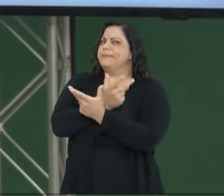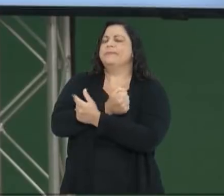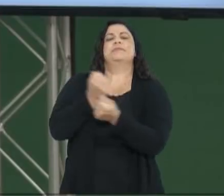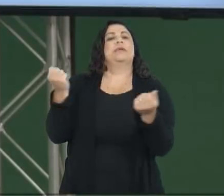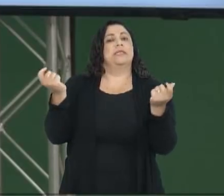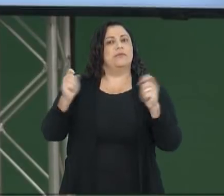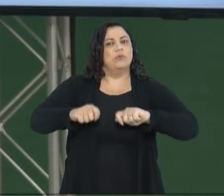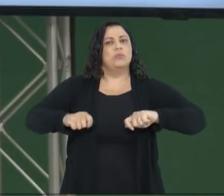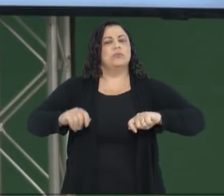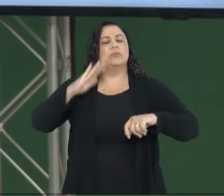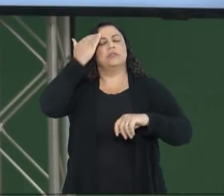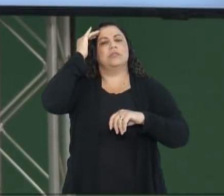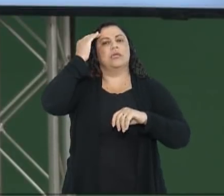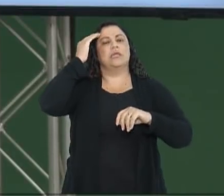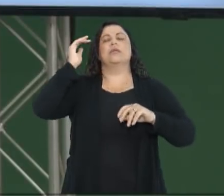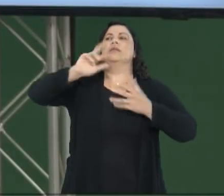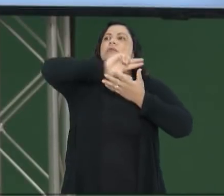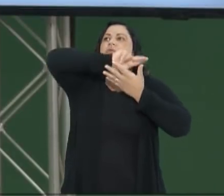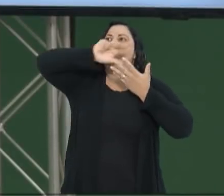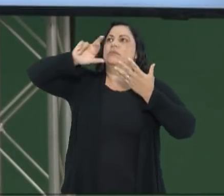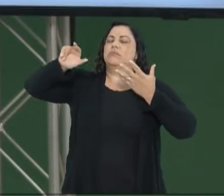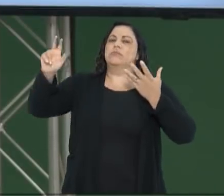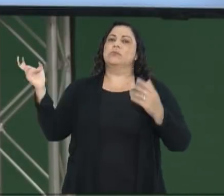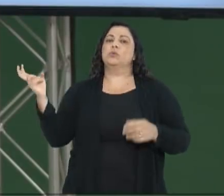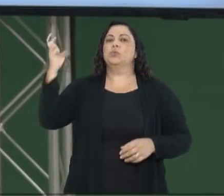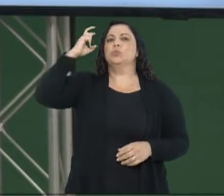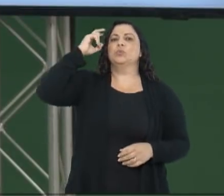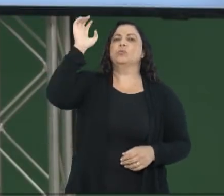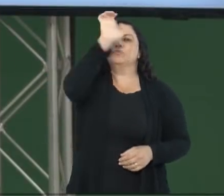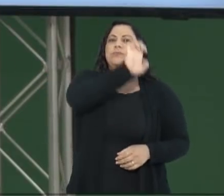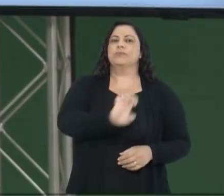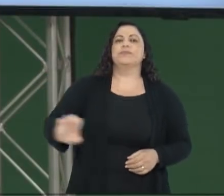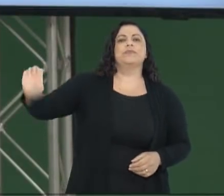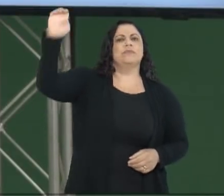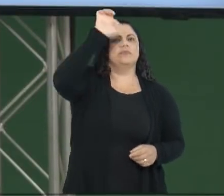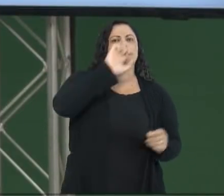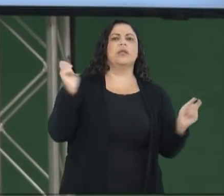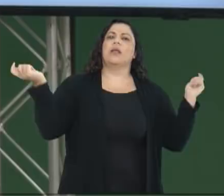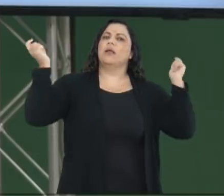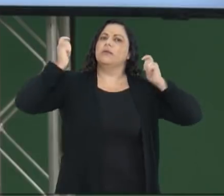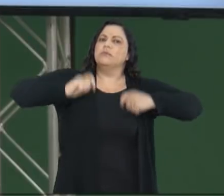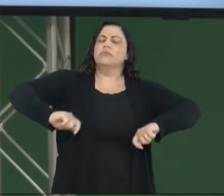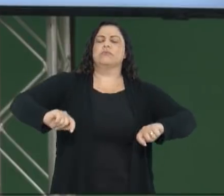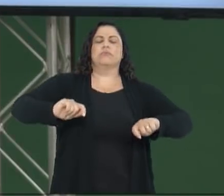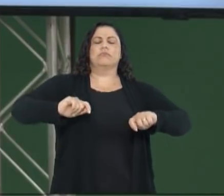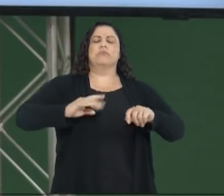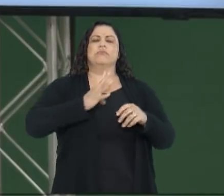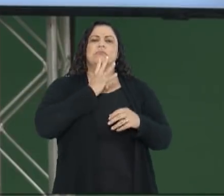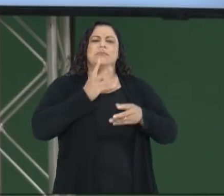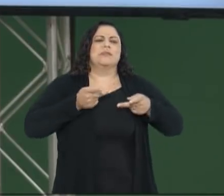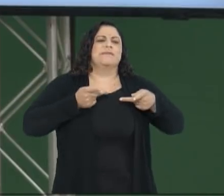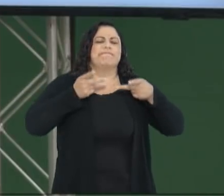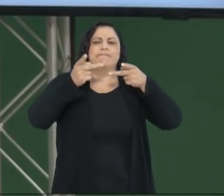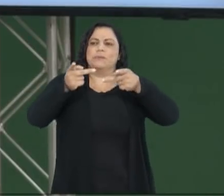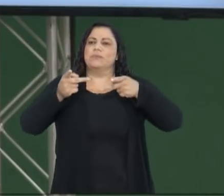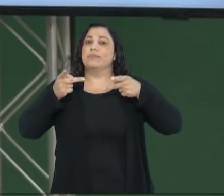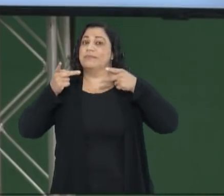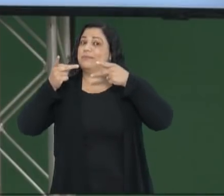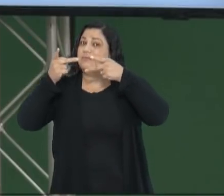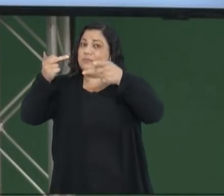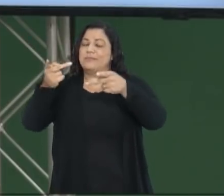né? E aí nós podemos, no conhecimento, na visita, no estudo